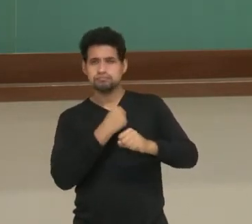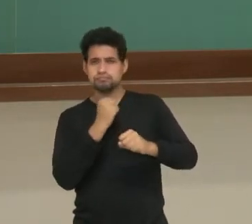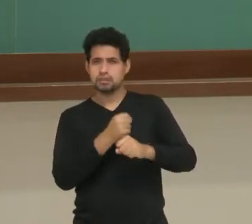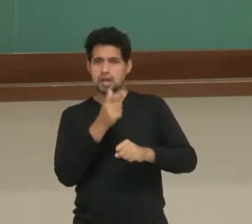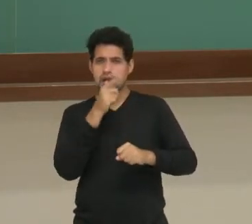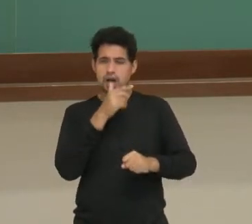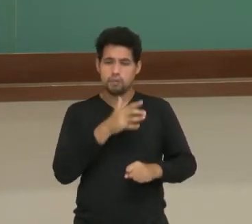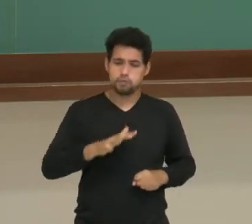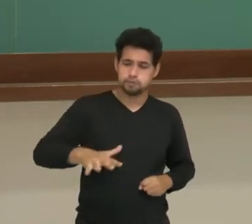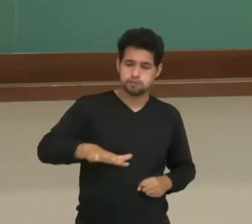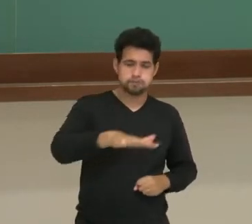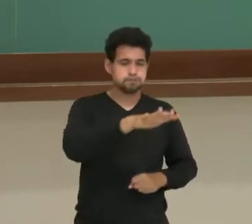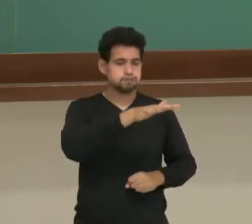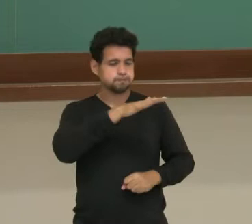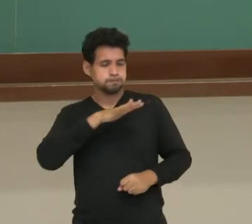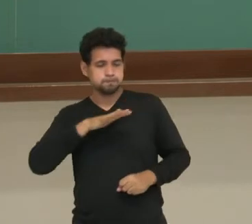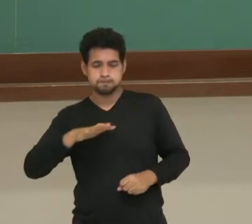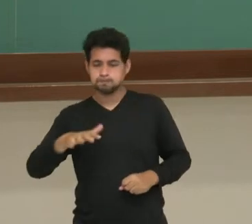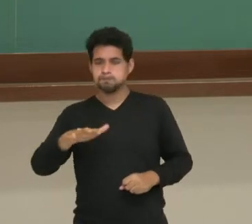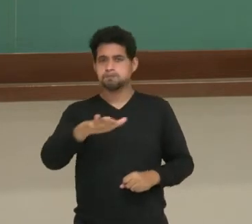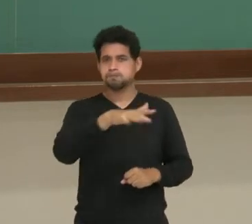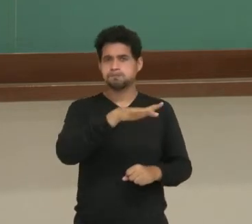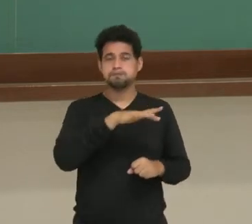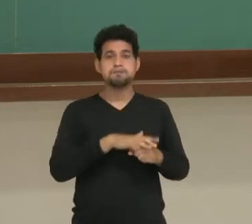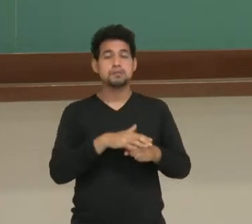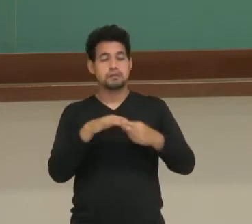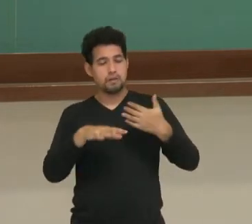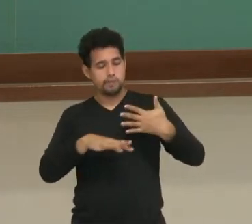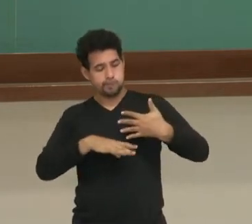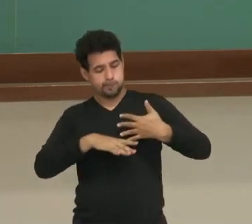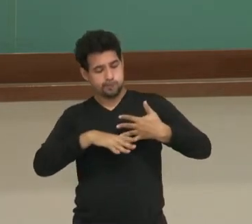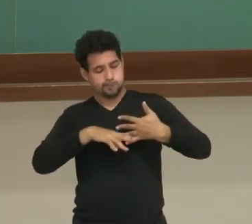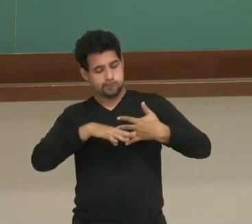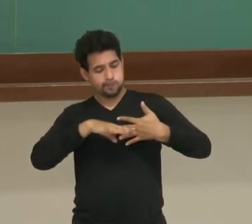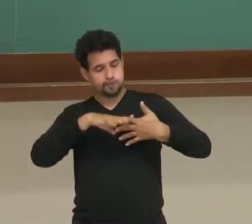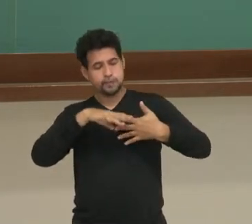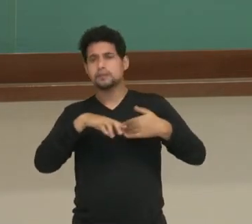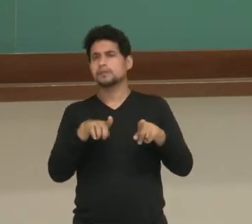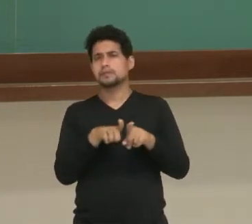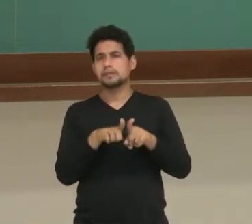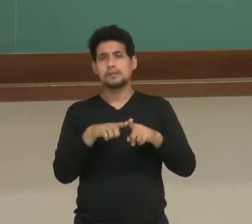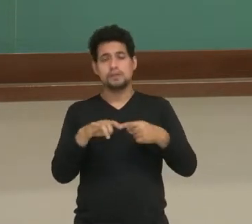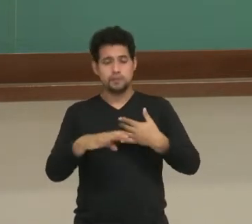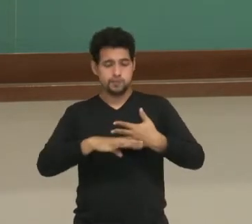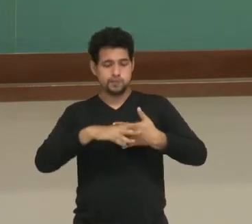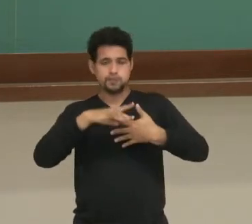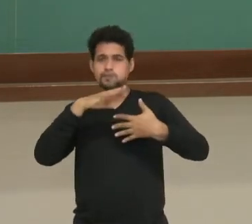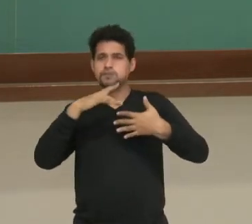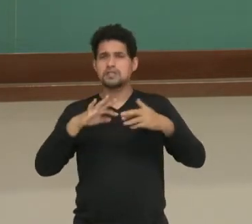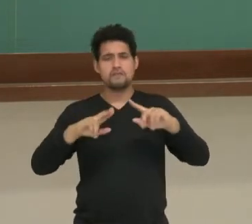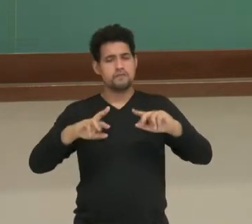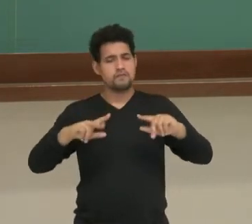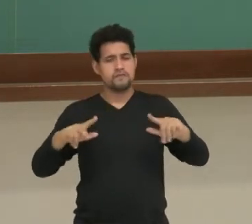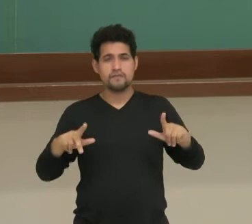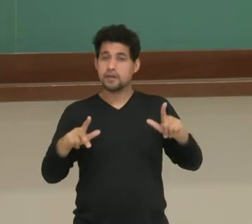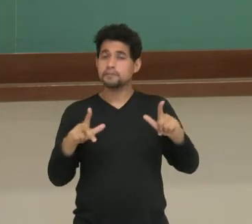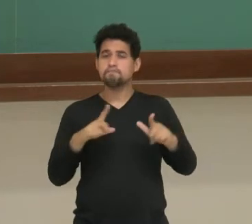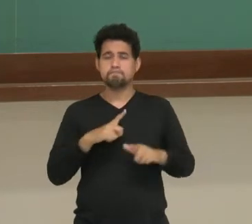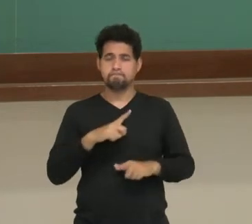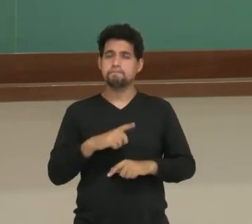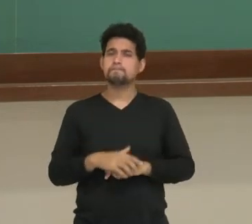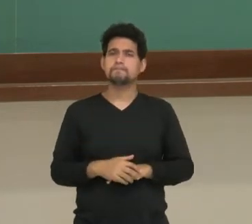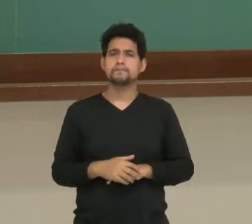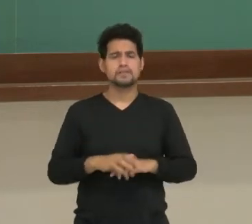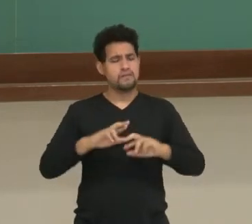lago, pelo ato de represar aquela água, pela inundação de várias áreas agricultáveis,